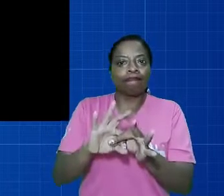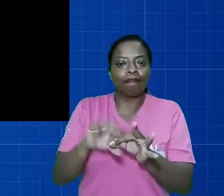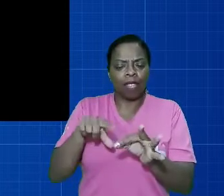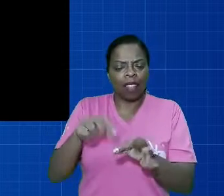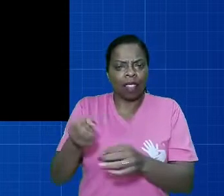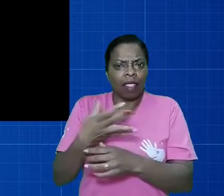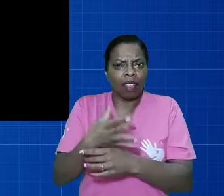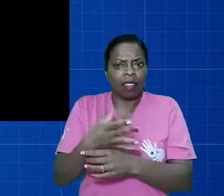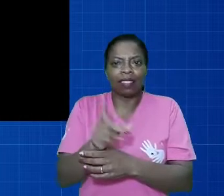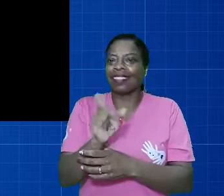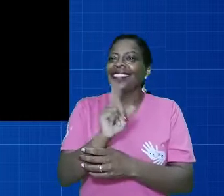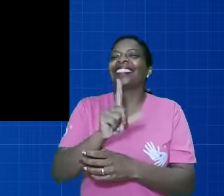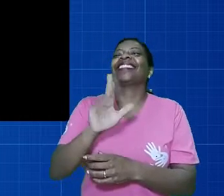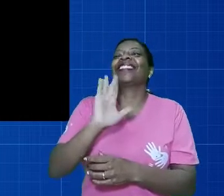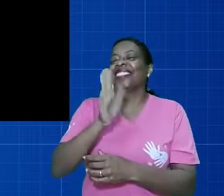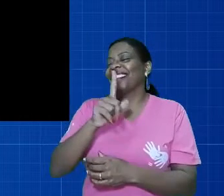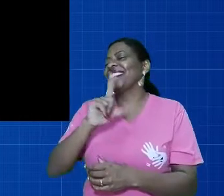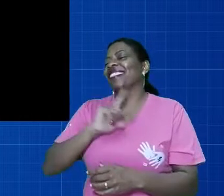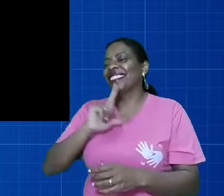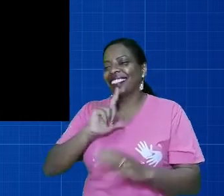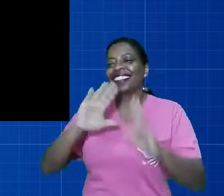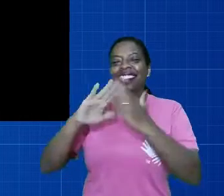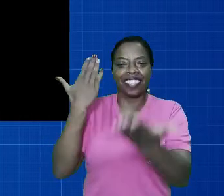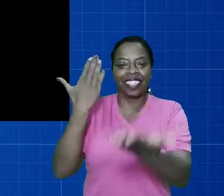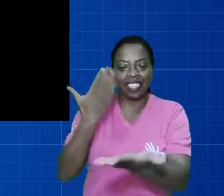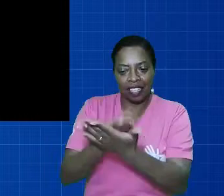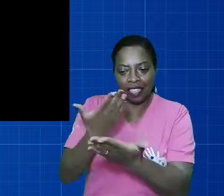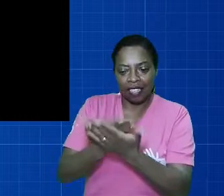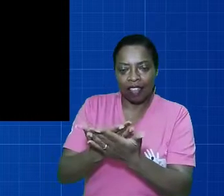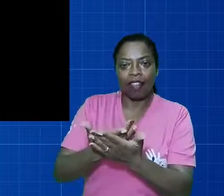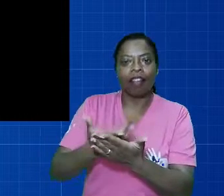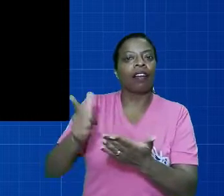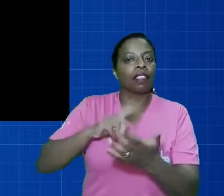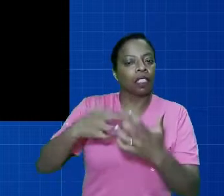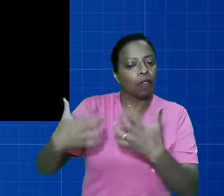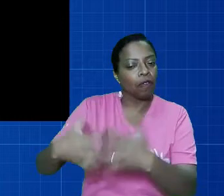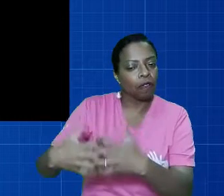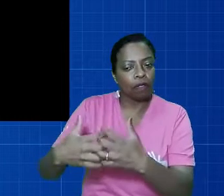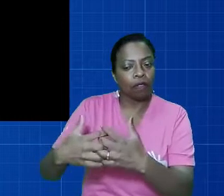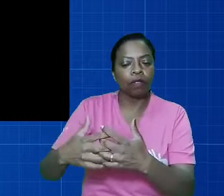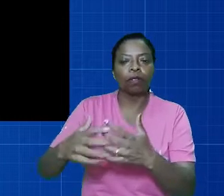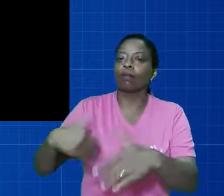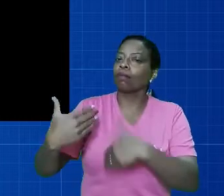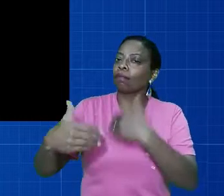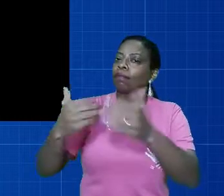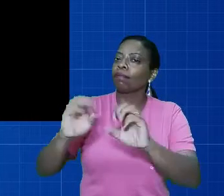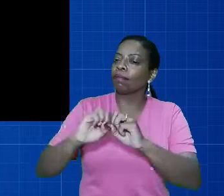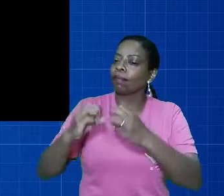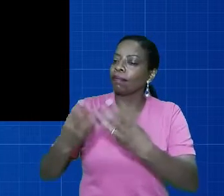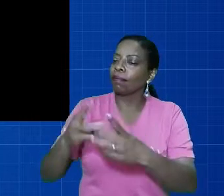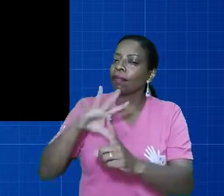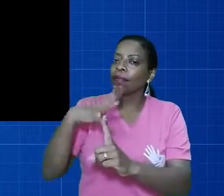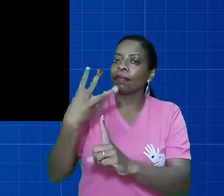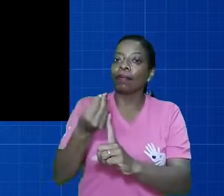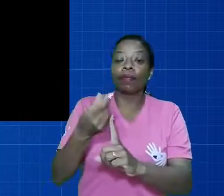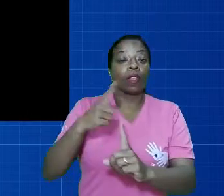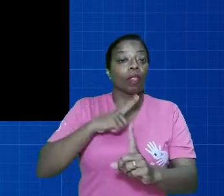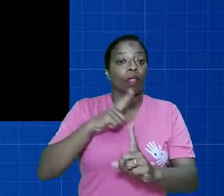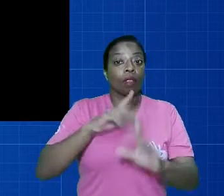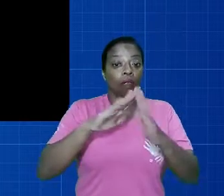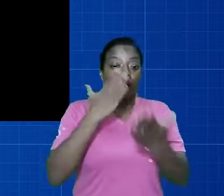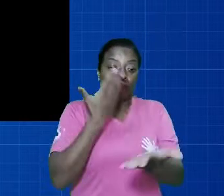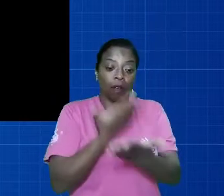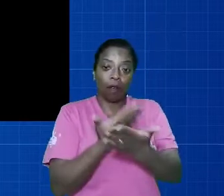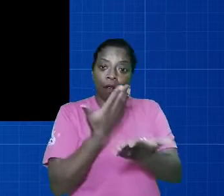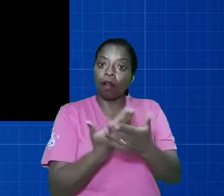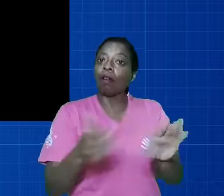várias escolas, né, tanto em termos de oficina, escolinhas, hoje as discussões do